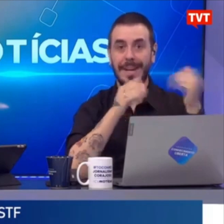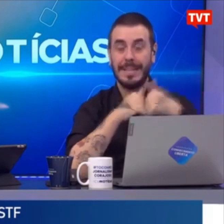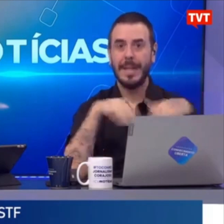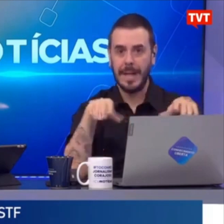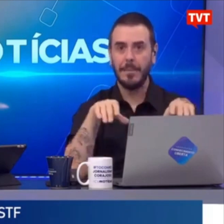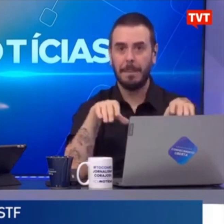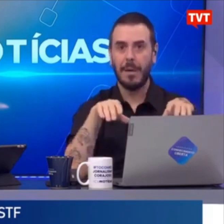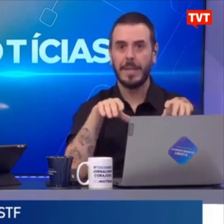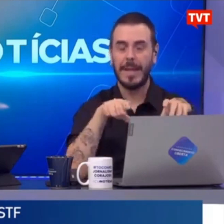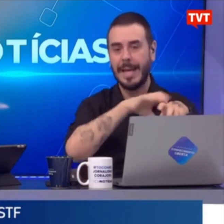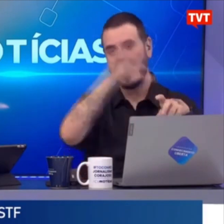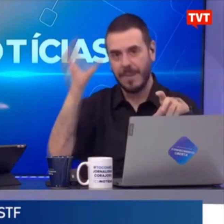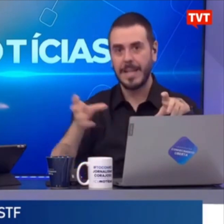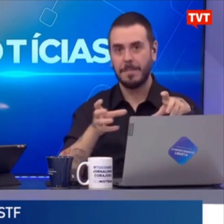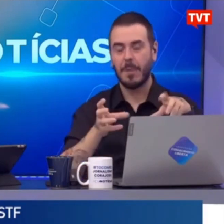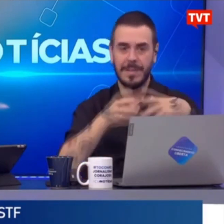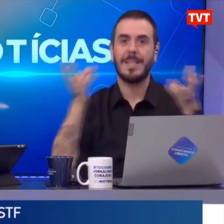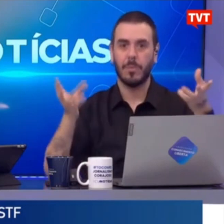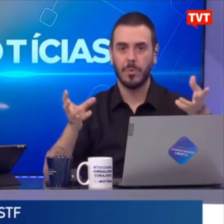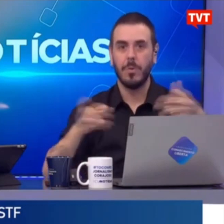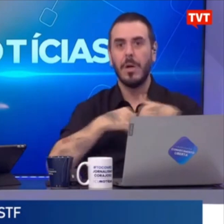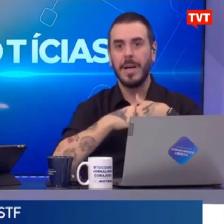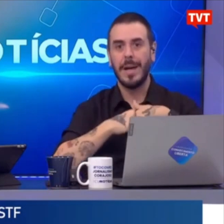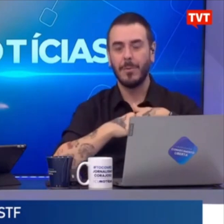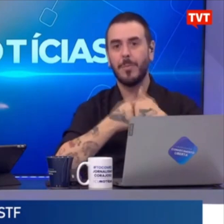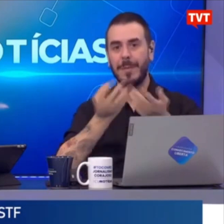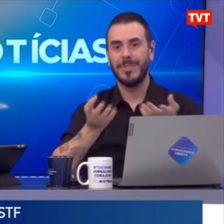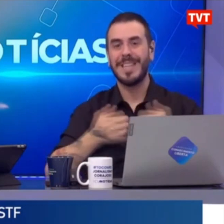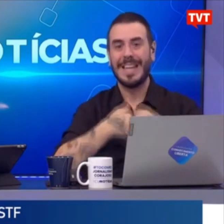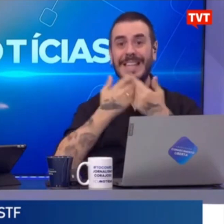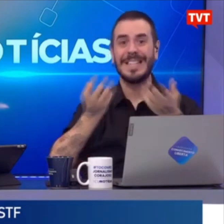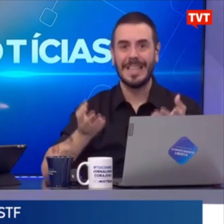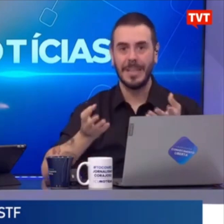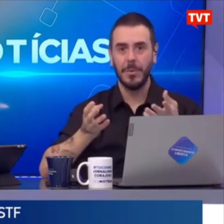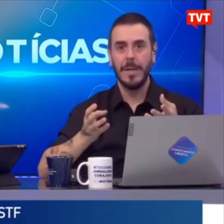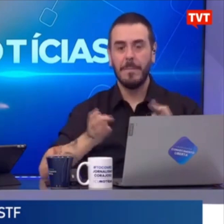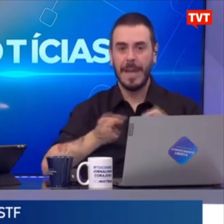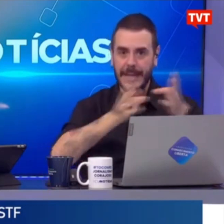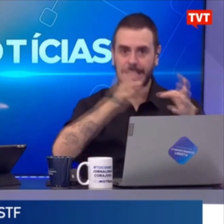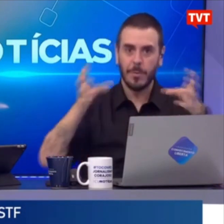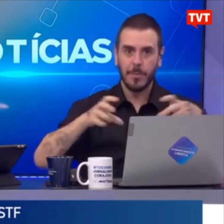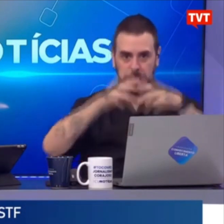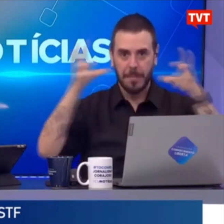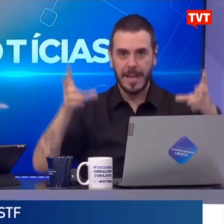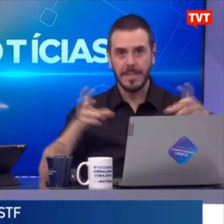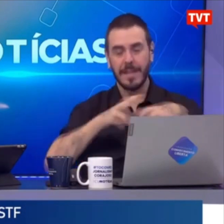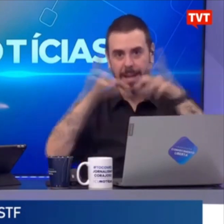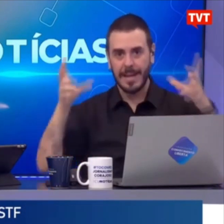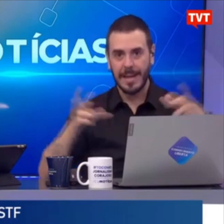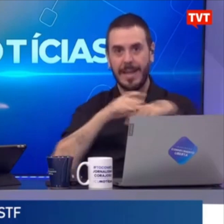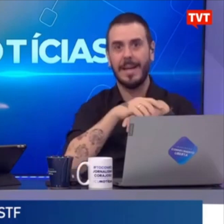mobilização trancando a pauta, entre as várias pautas que eles acusam o Supremo de estar legislando, esse é um dos